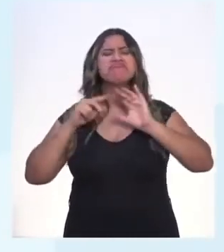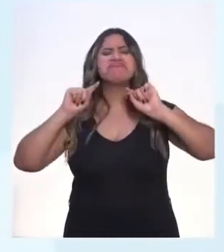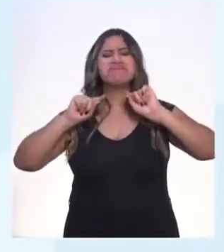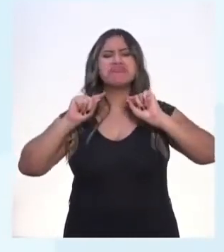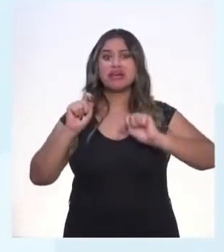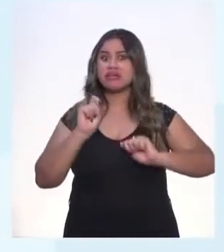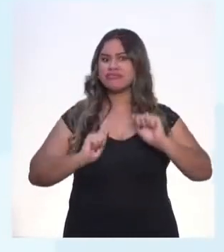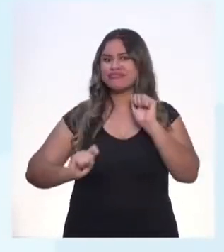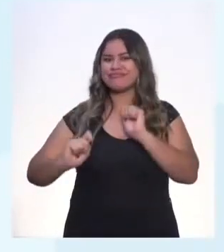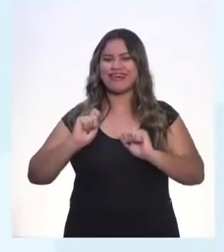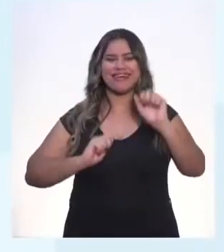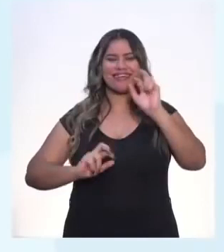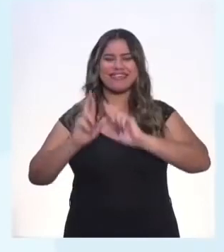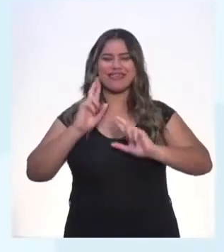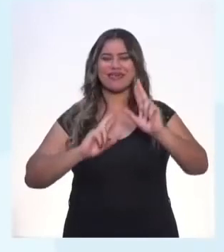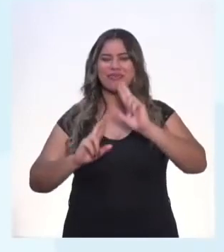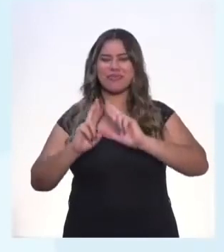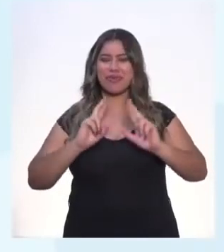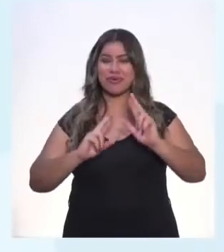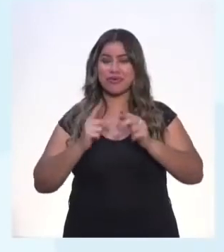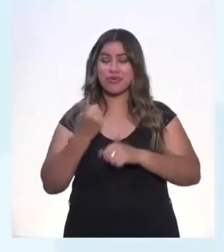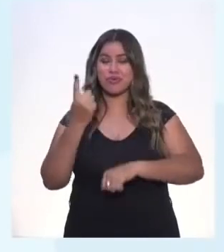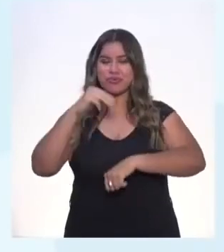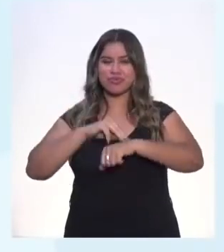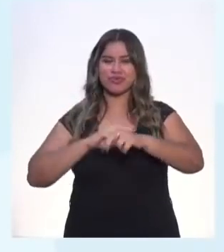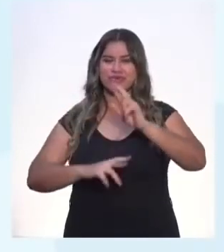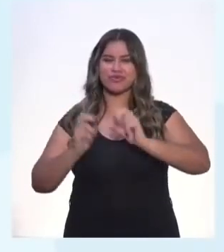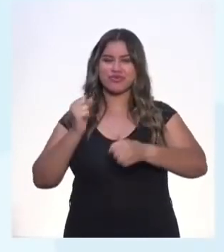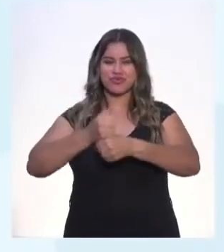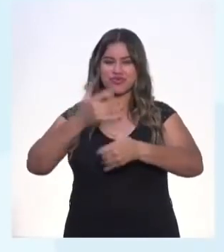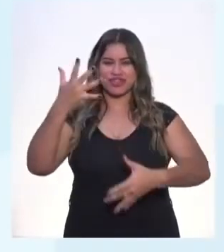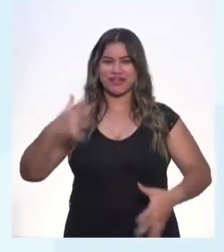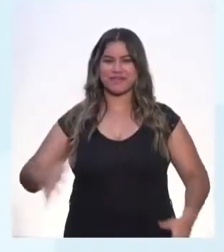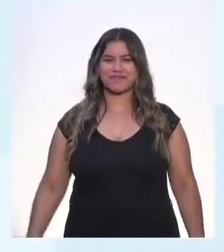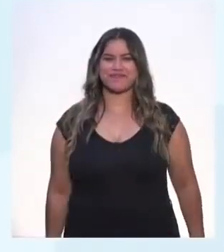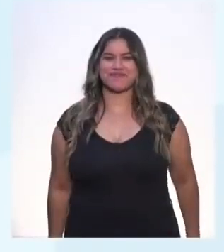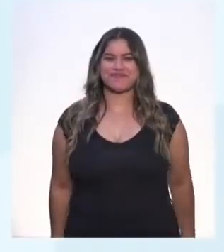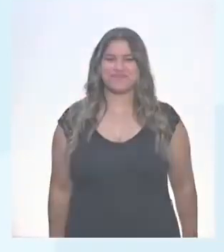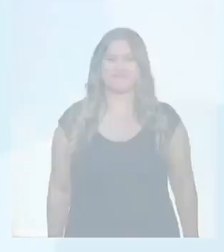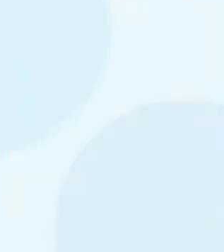ansiosa pelas respostas e vocês vão ter aí um minutinho para responder a gente.